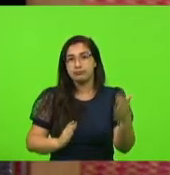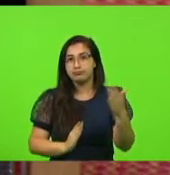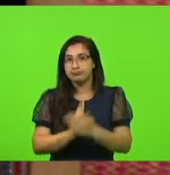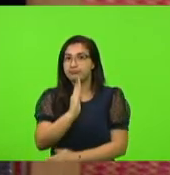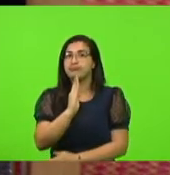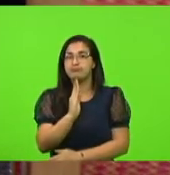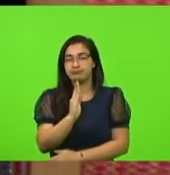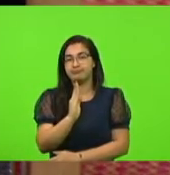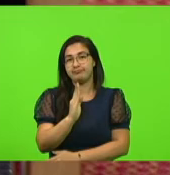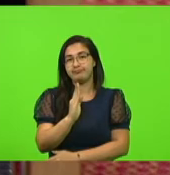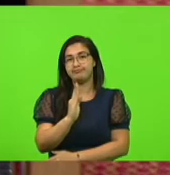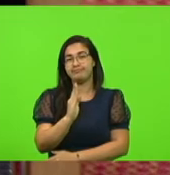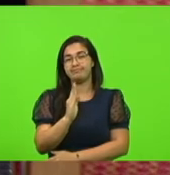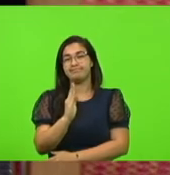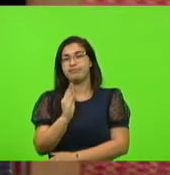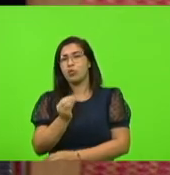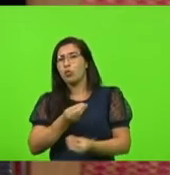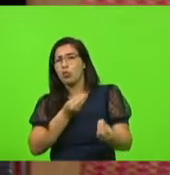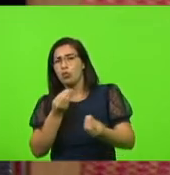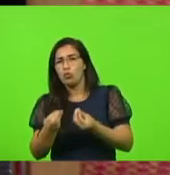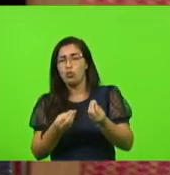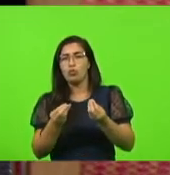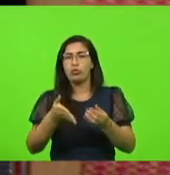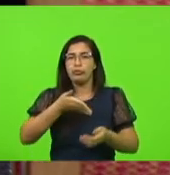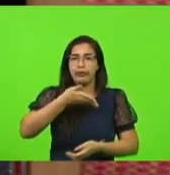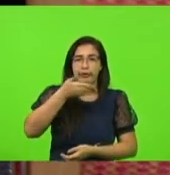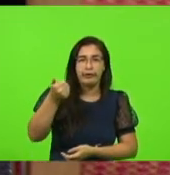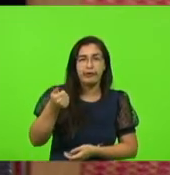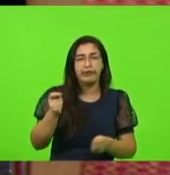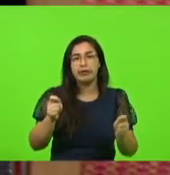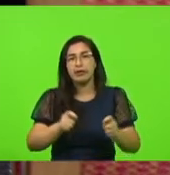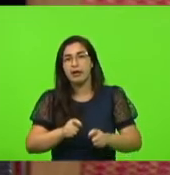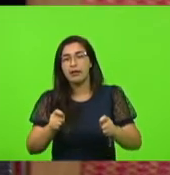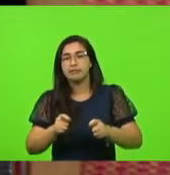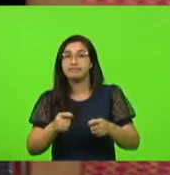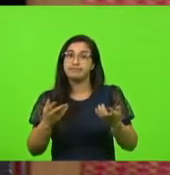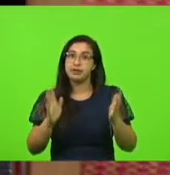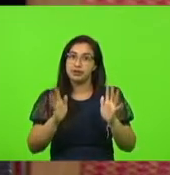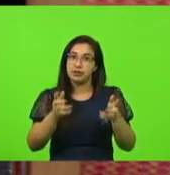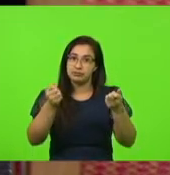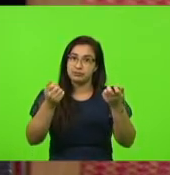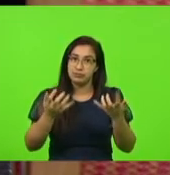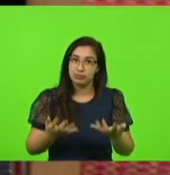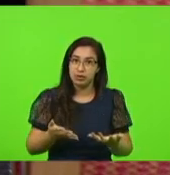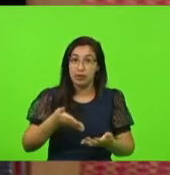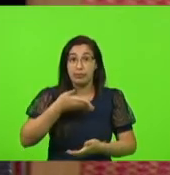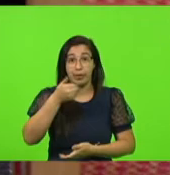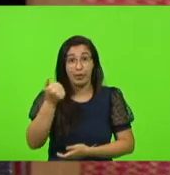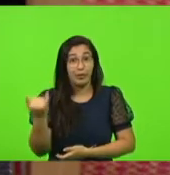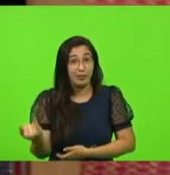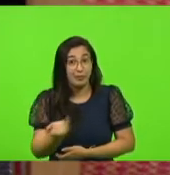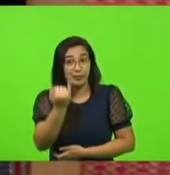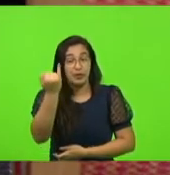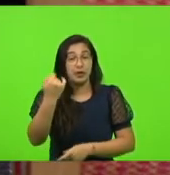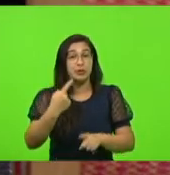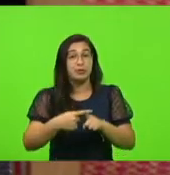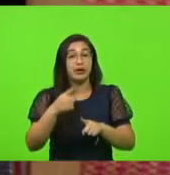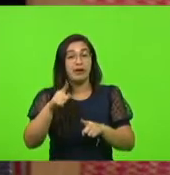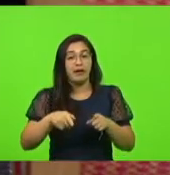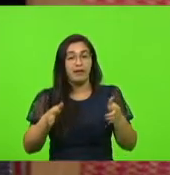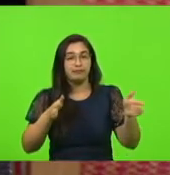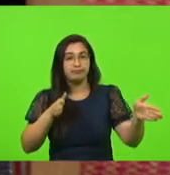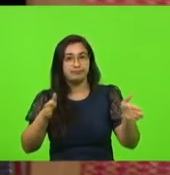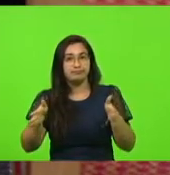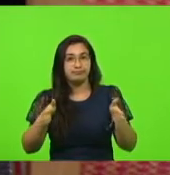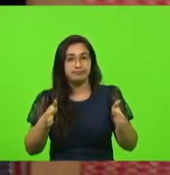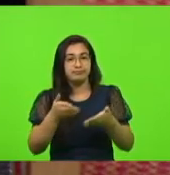uma perspectiva, ter uma melhora, e, como eu disse, uma melhora muito importante, porque é durante o